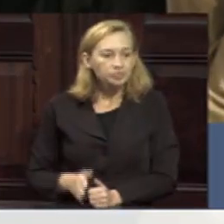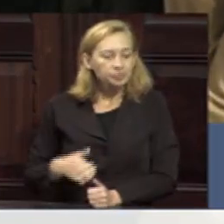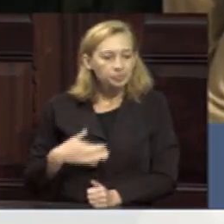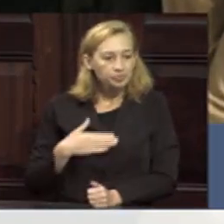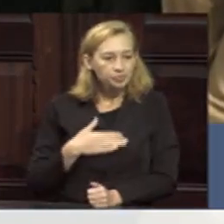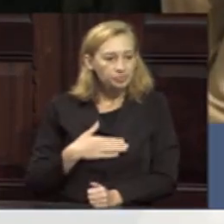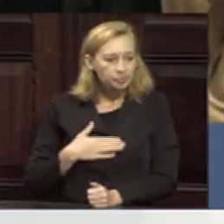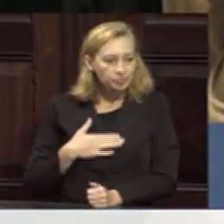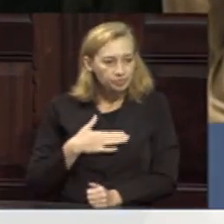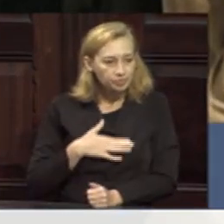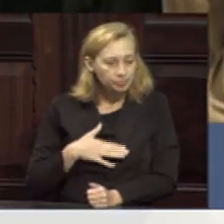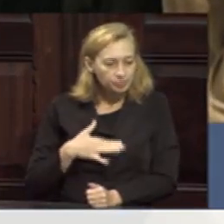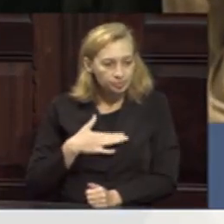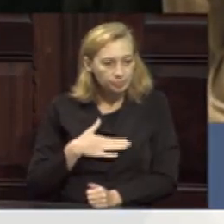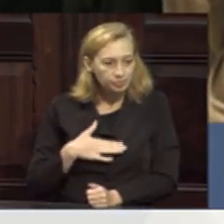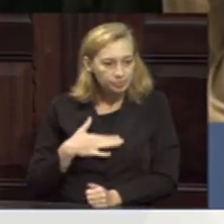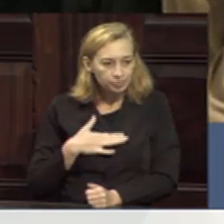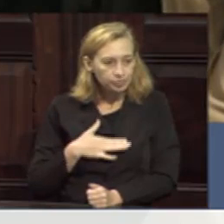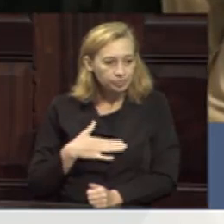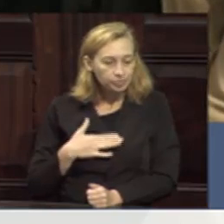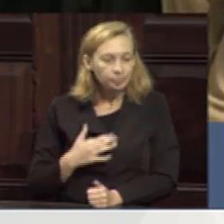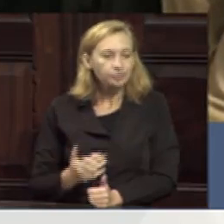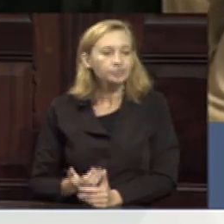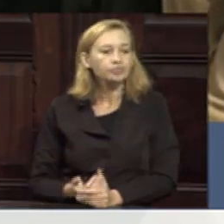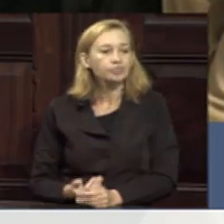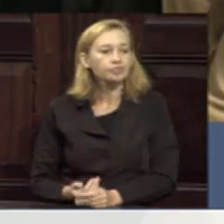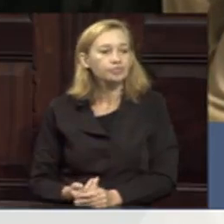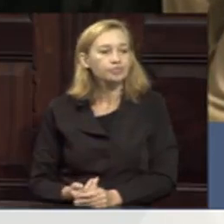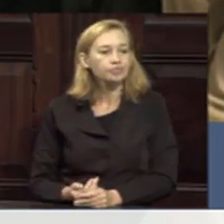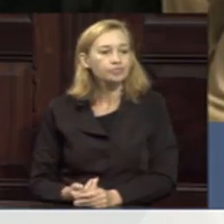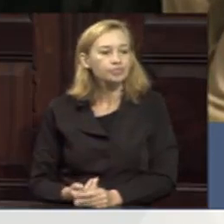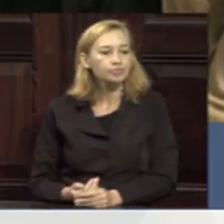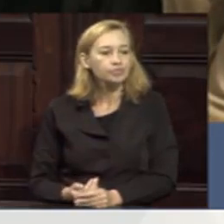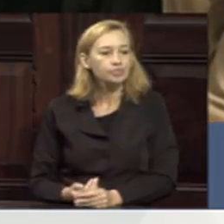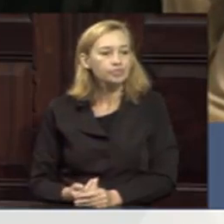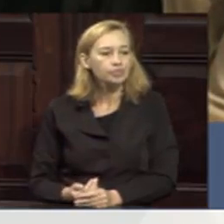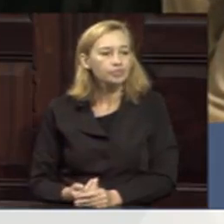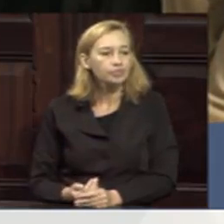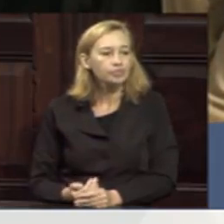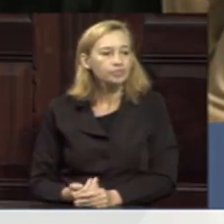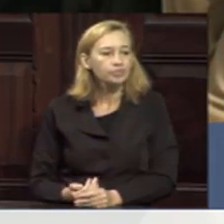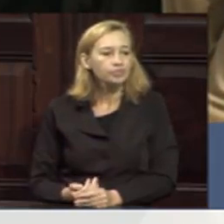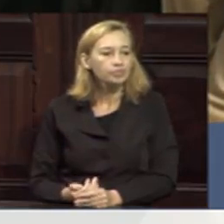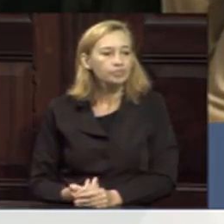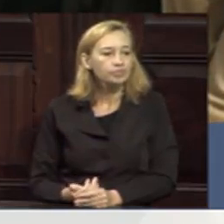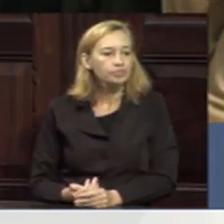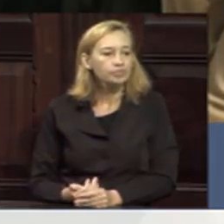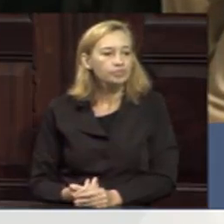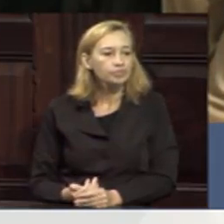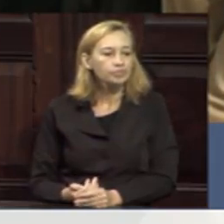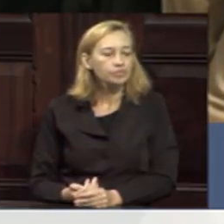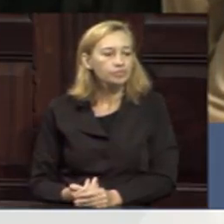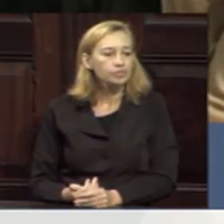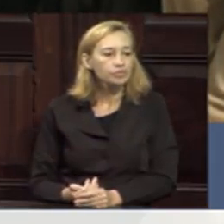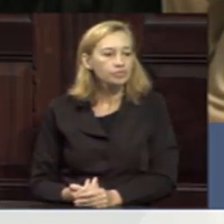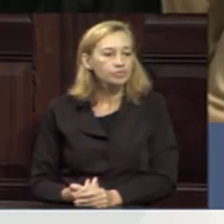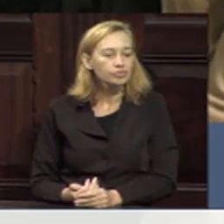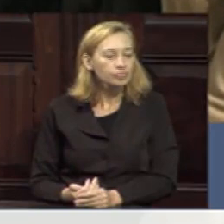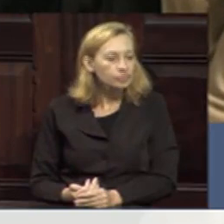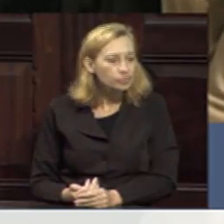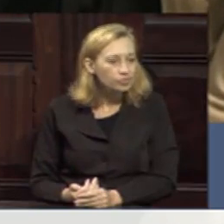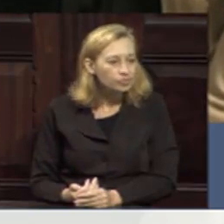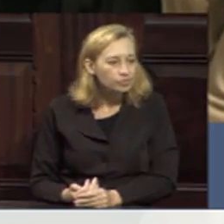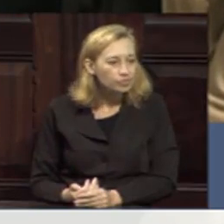uma sugestão que, diante da comoção, né, de toda a sociedade do Rio de Janeiro com